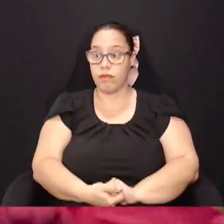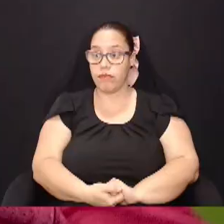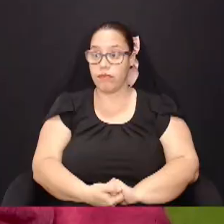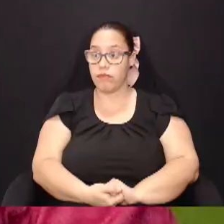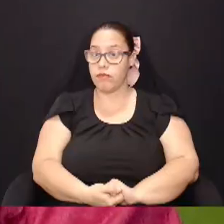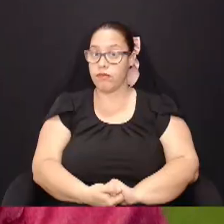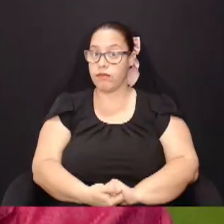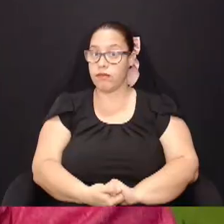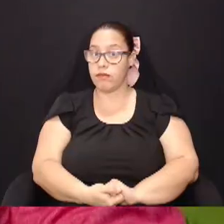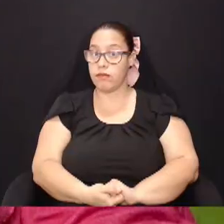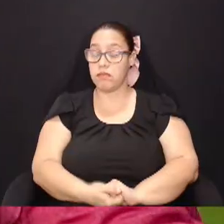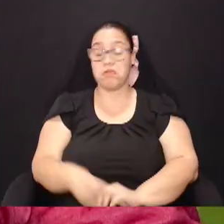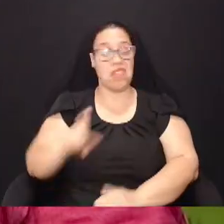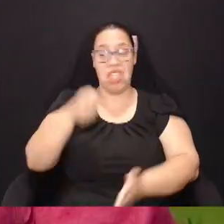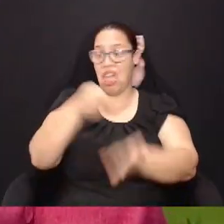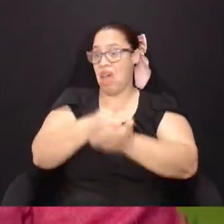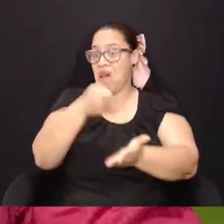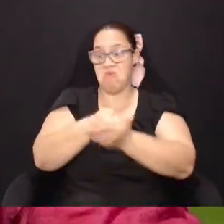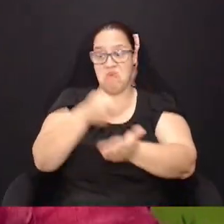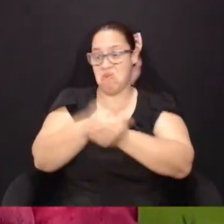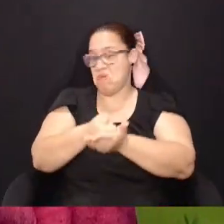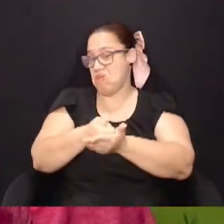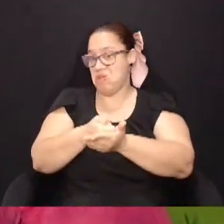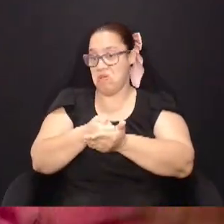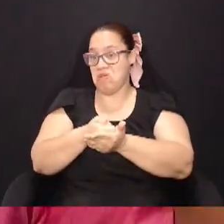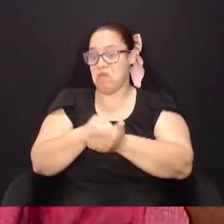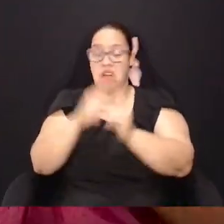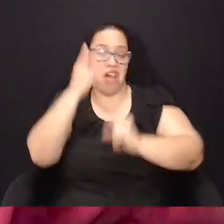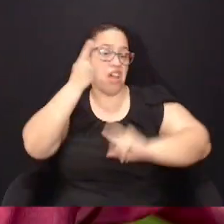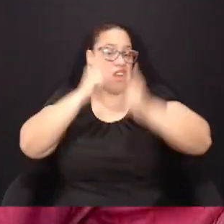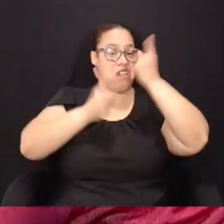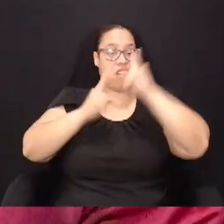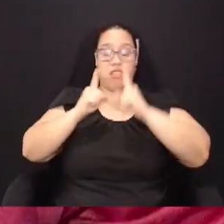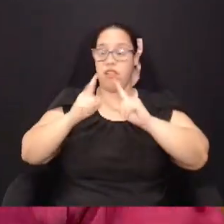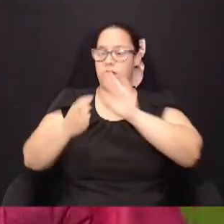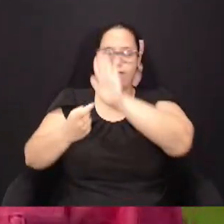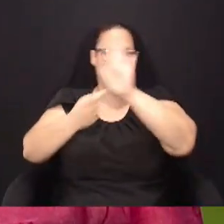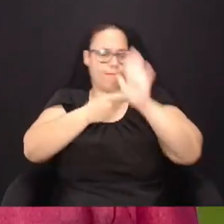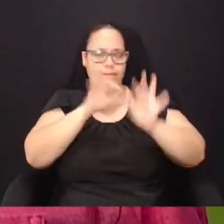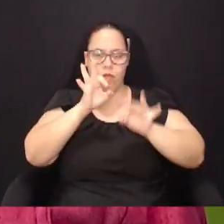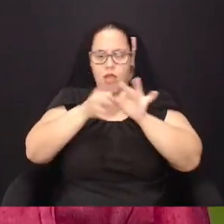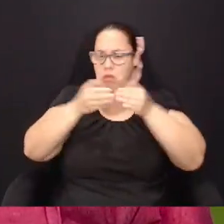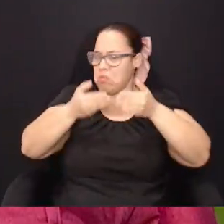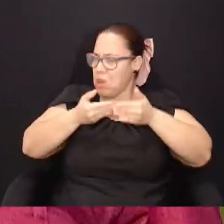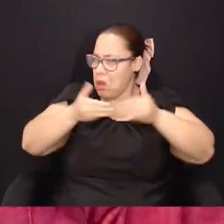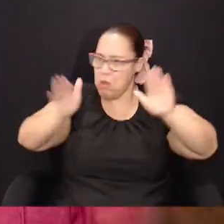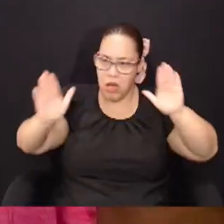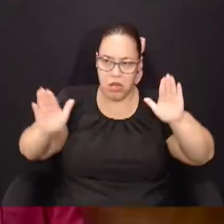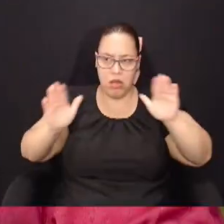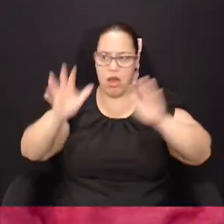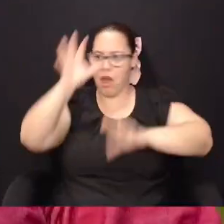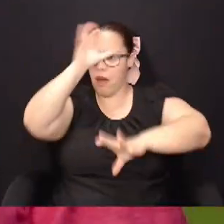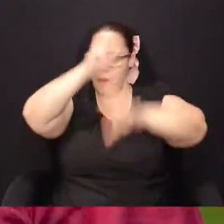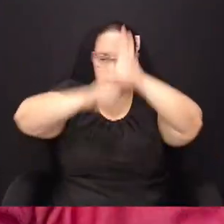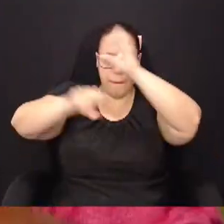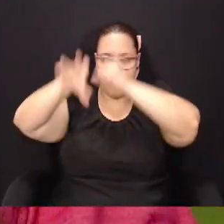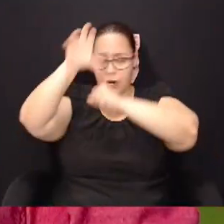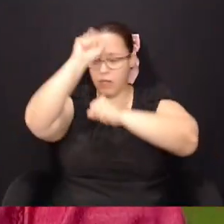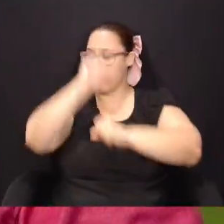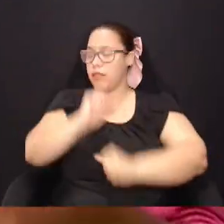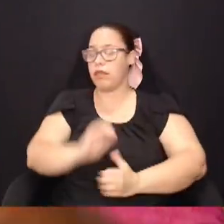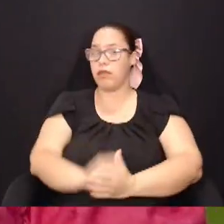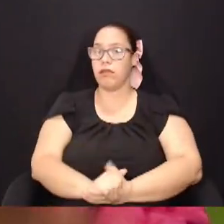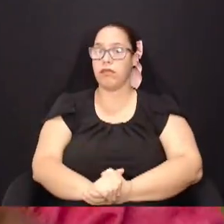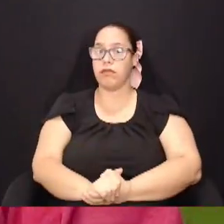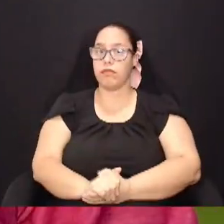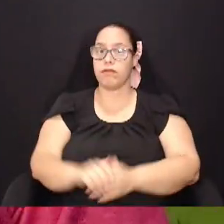Não é obrigado a participar do carnaval e nem do espetáculo. A oficina é aberta para as pessoas aprenderem a